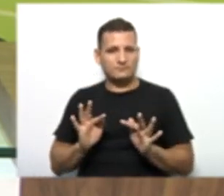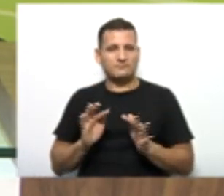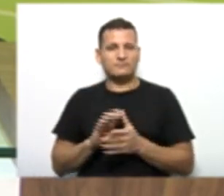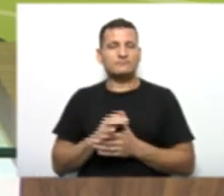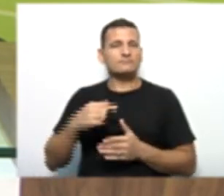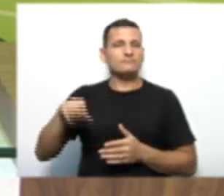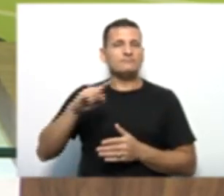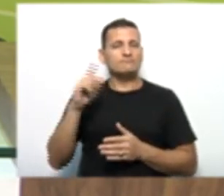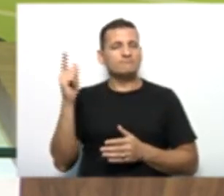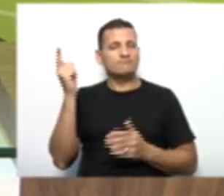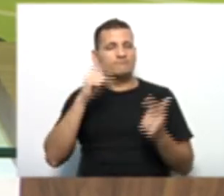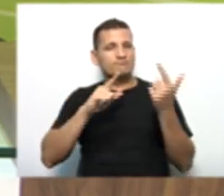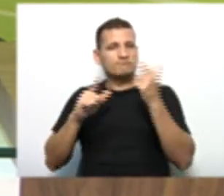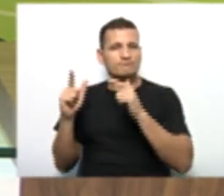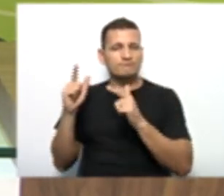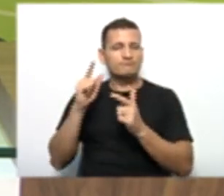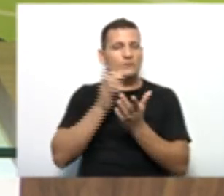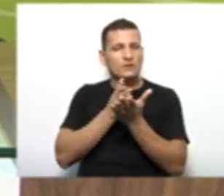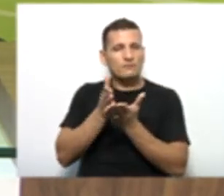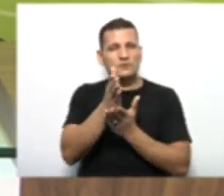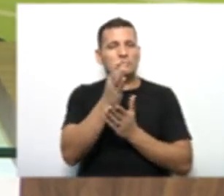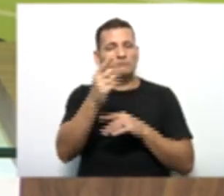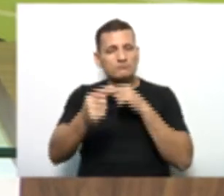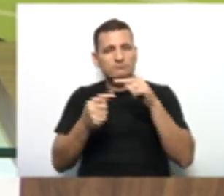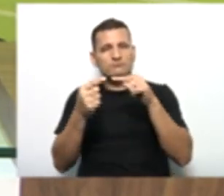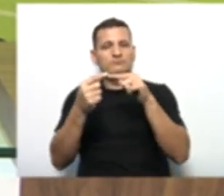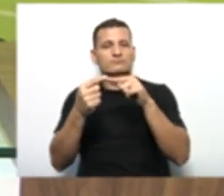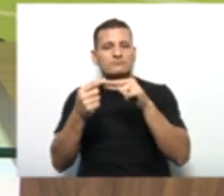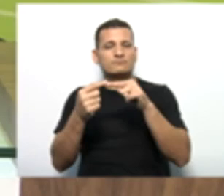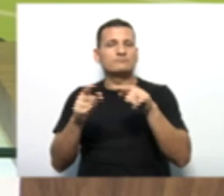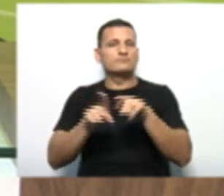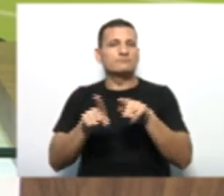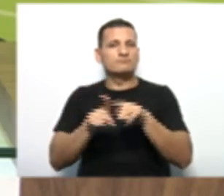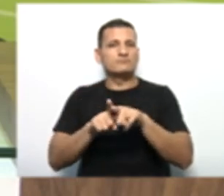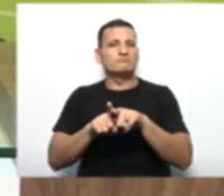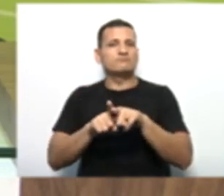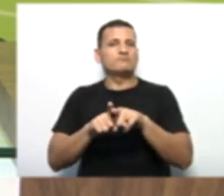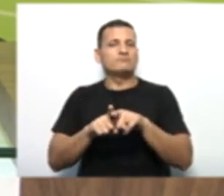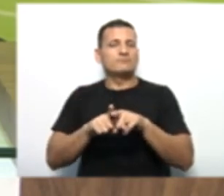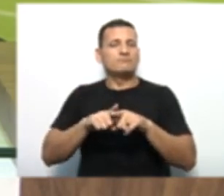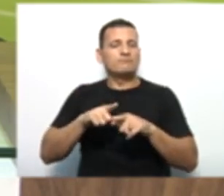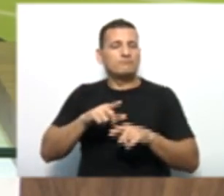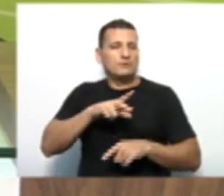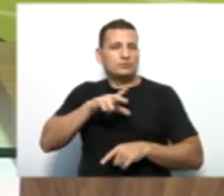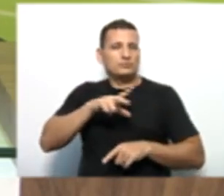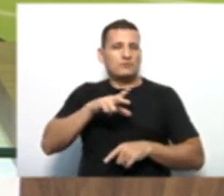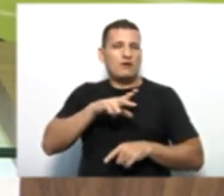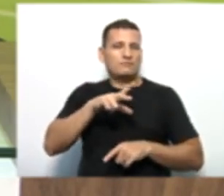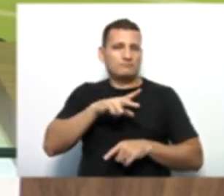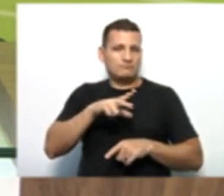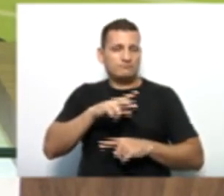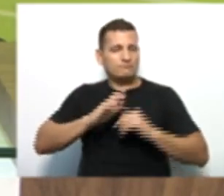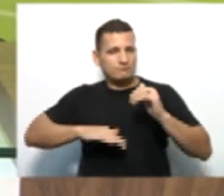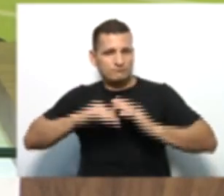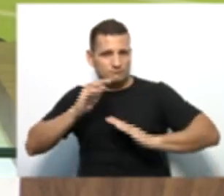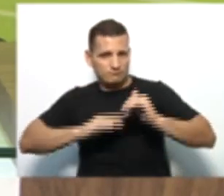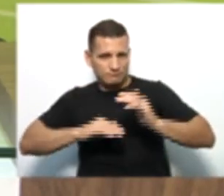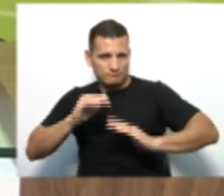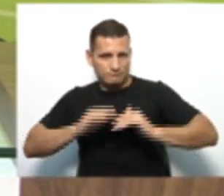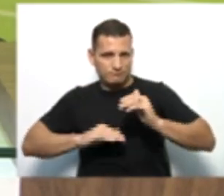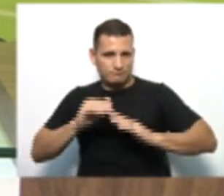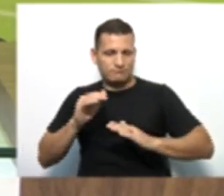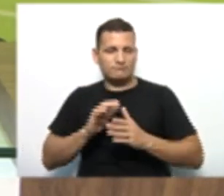nossas conquistas, as nossas metas, os nossos objetivos e a nossa realização pessoal e profissional. Então, nós esperamos, né,